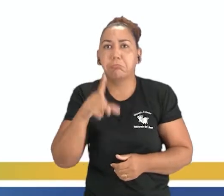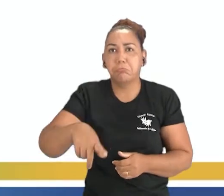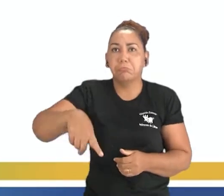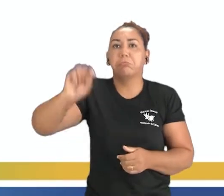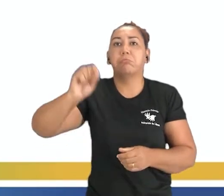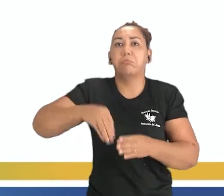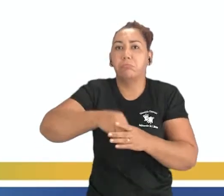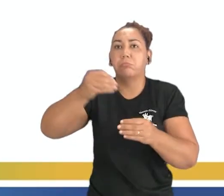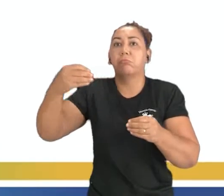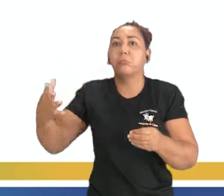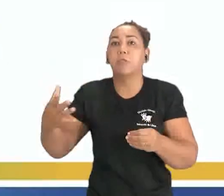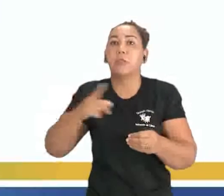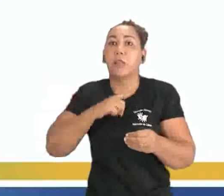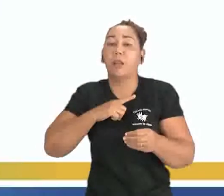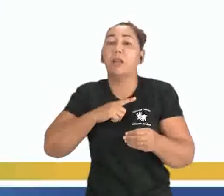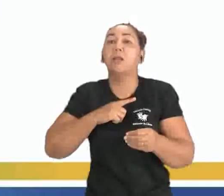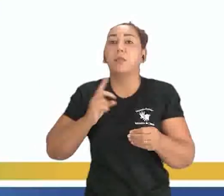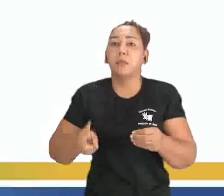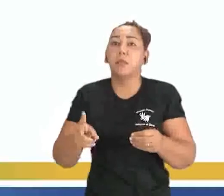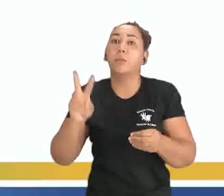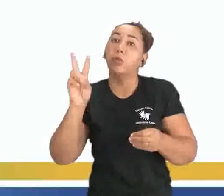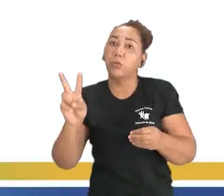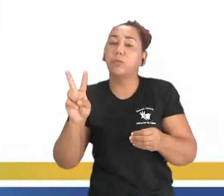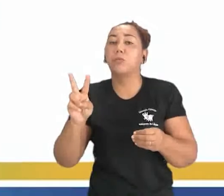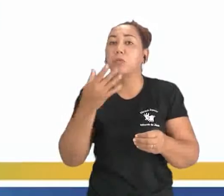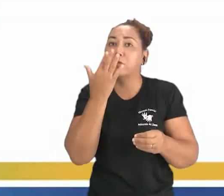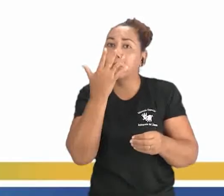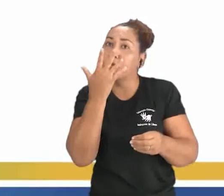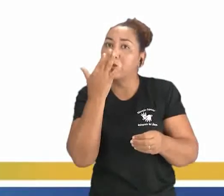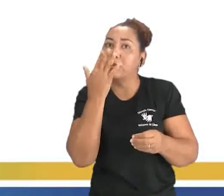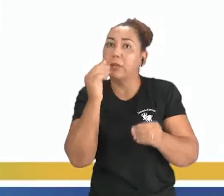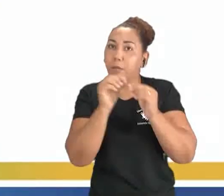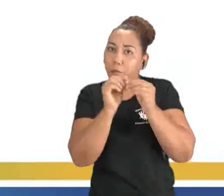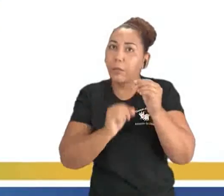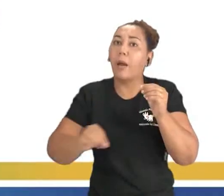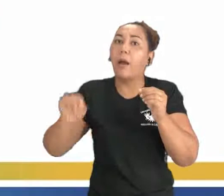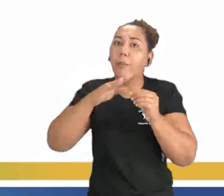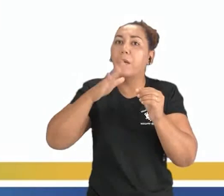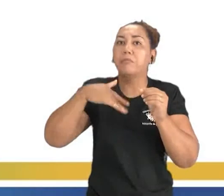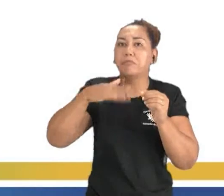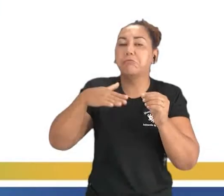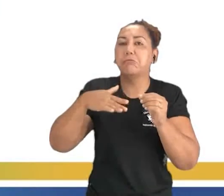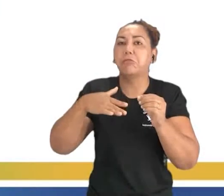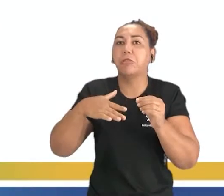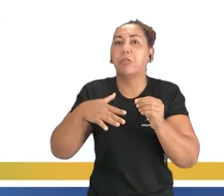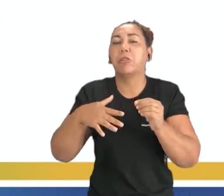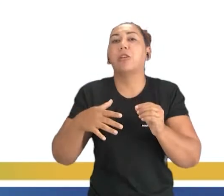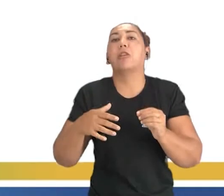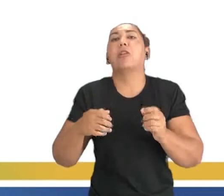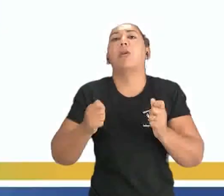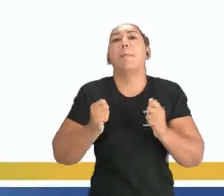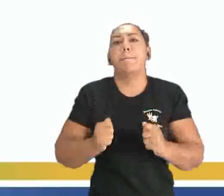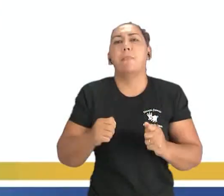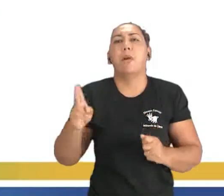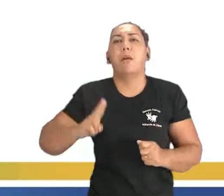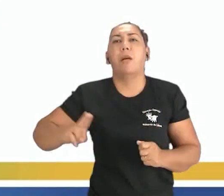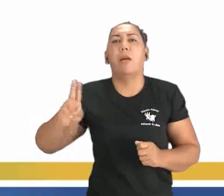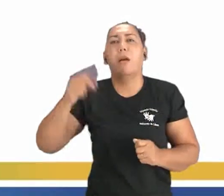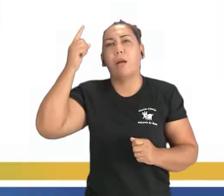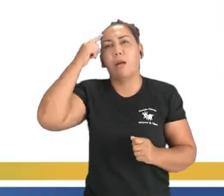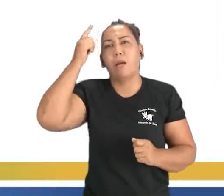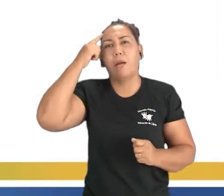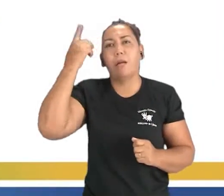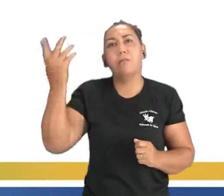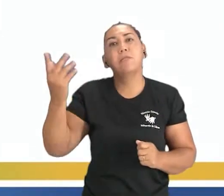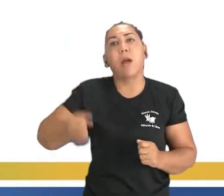2 cores restantes para o círculo. Portanto, nós poderíamos ter empregado aí o seguinte raciocínio para contar o